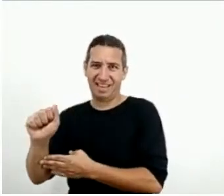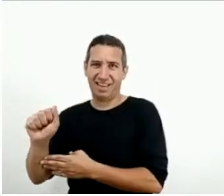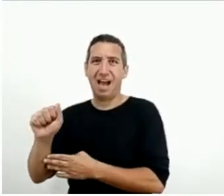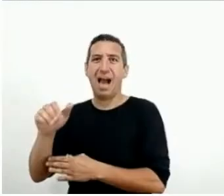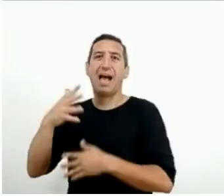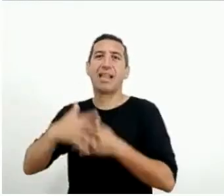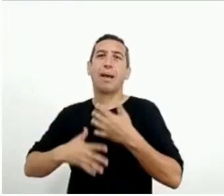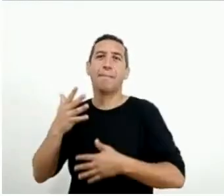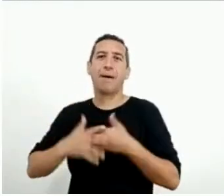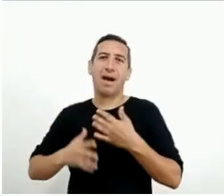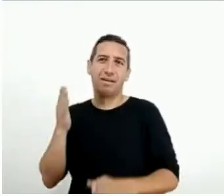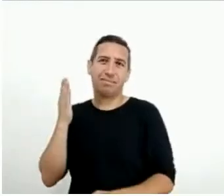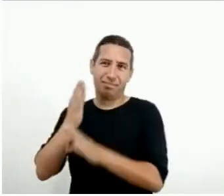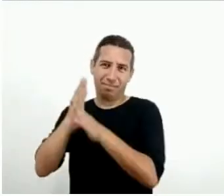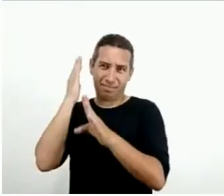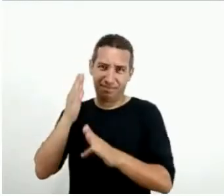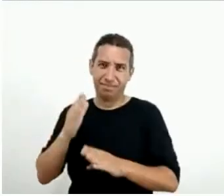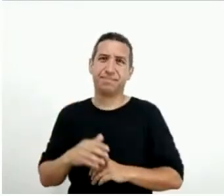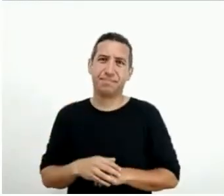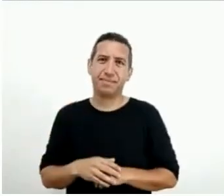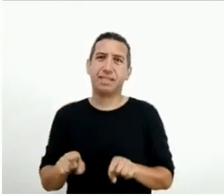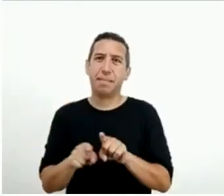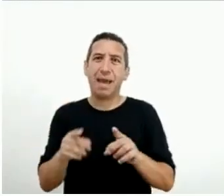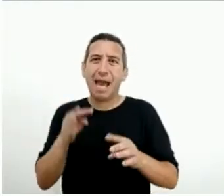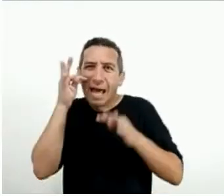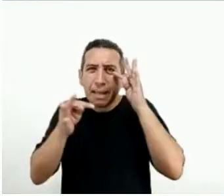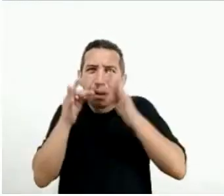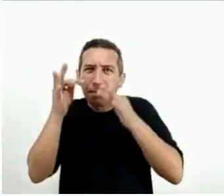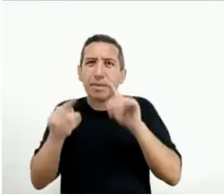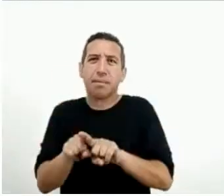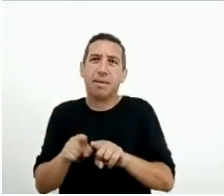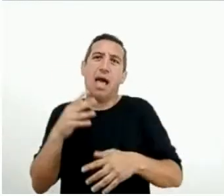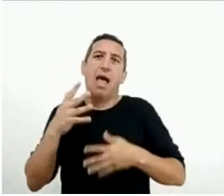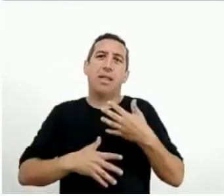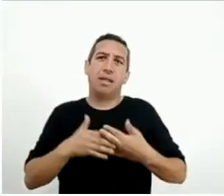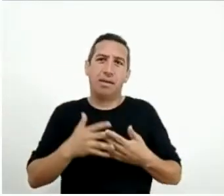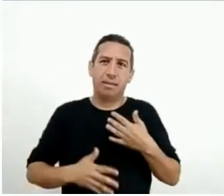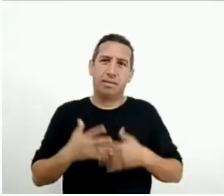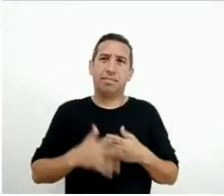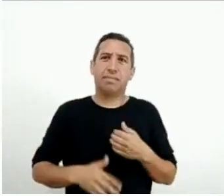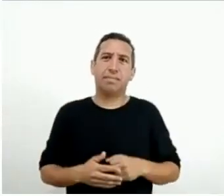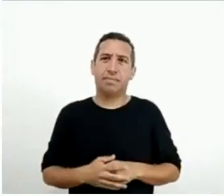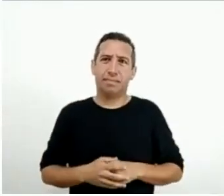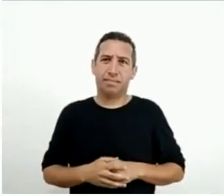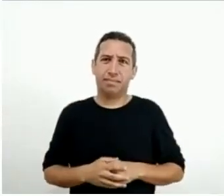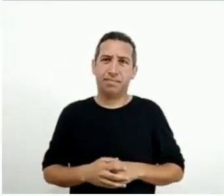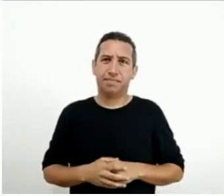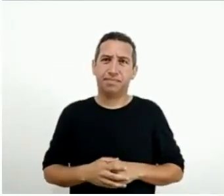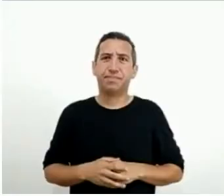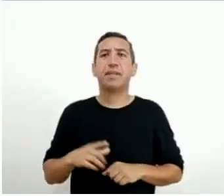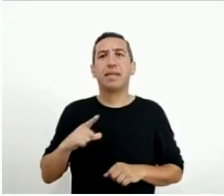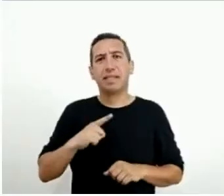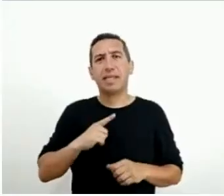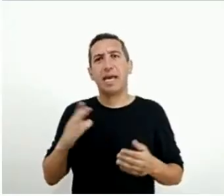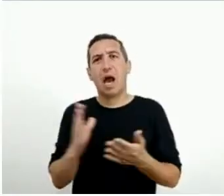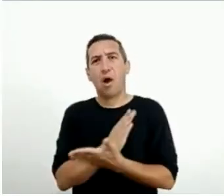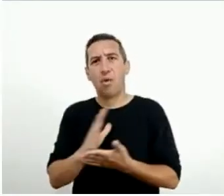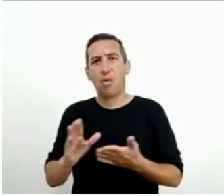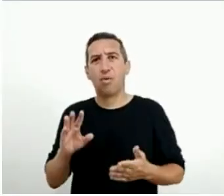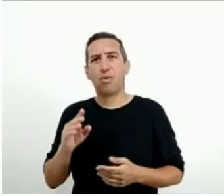e até na terapêutica. Se você pegar pacientes com TDAH, tem um pouco menos de TEA. O TDAH é mais comum